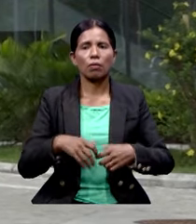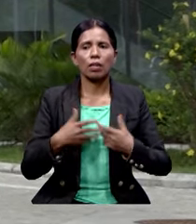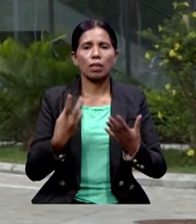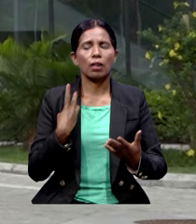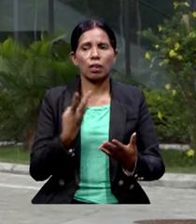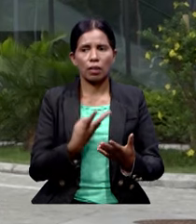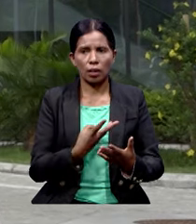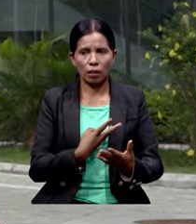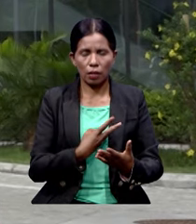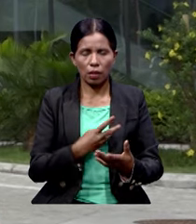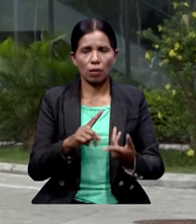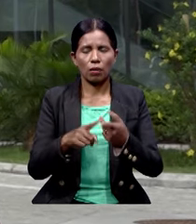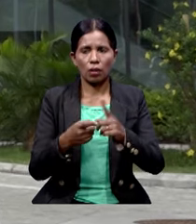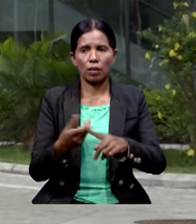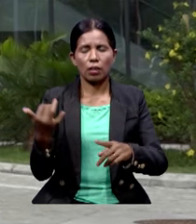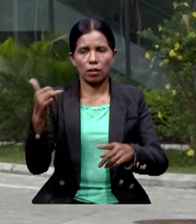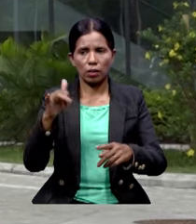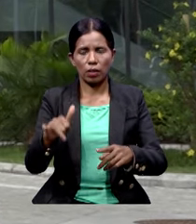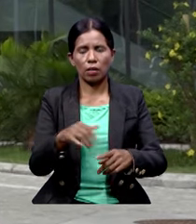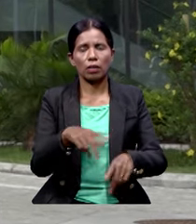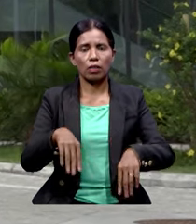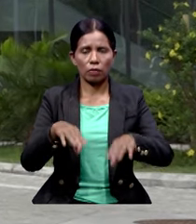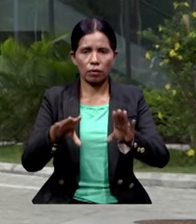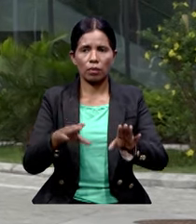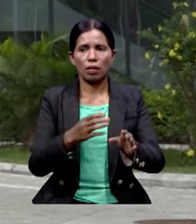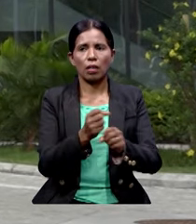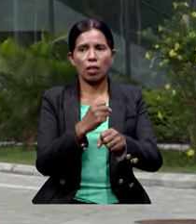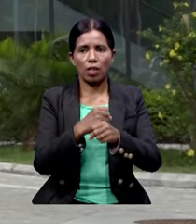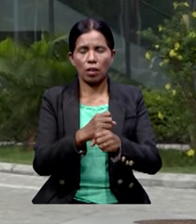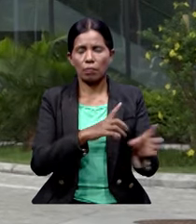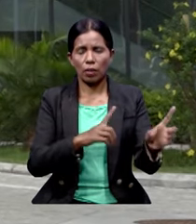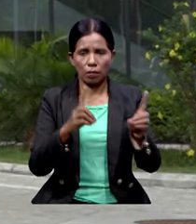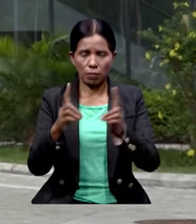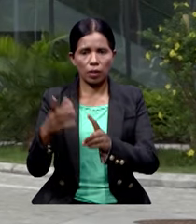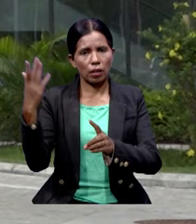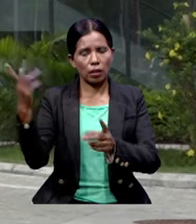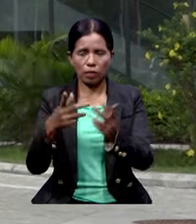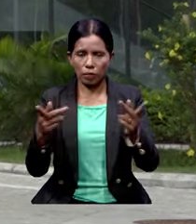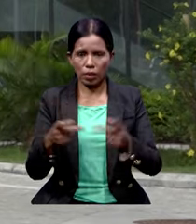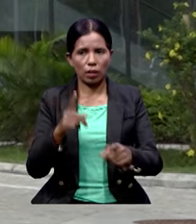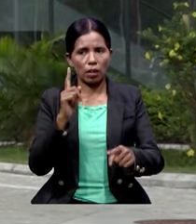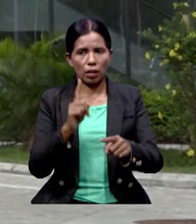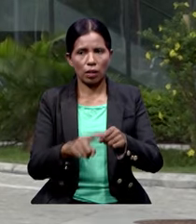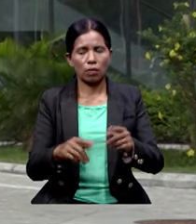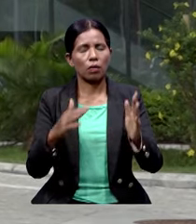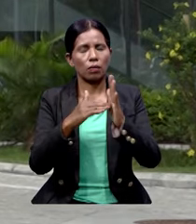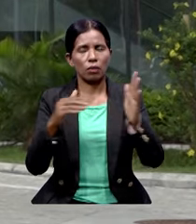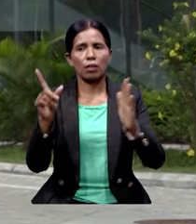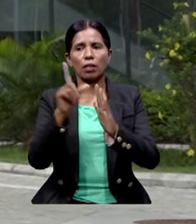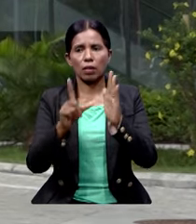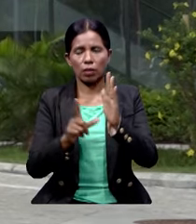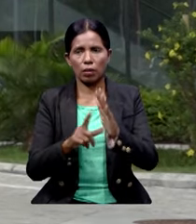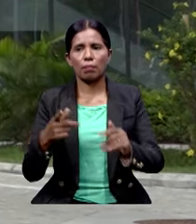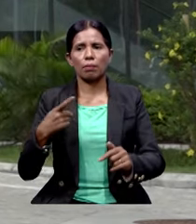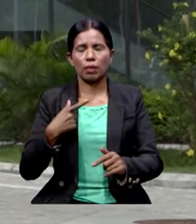nia maluk sira custom sira alfandega sira nebema sira halo implementa boa ser terreno, la bele contra fale lei nebema que o